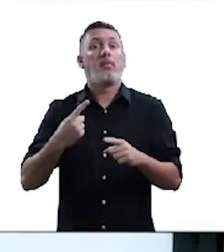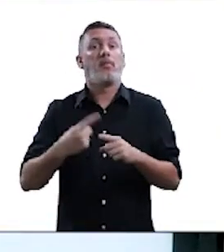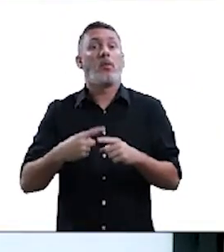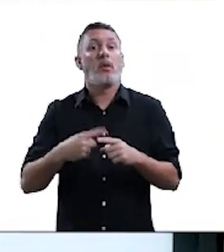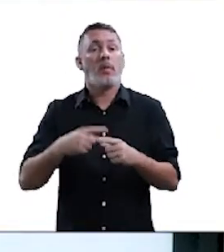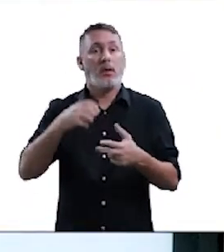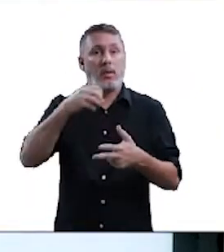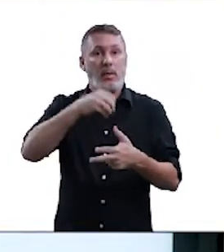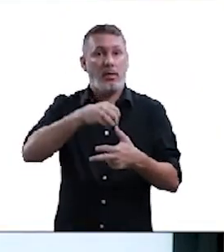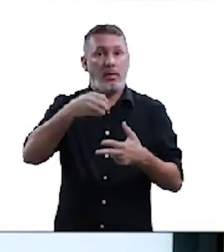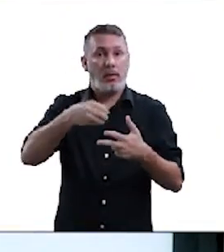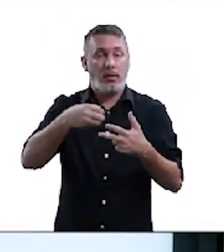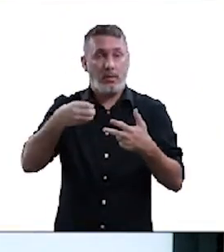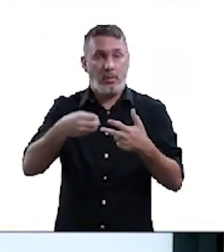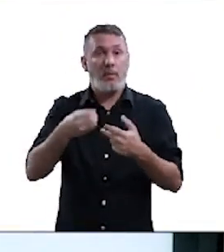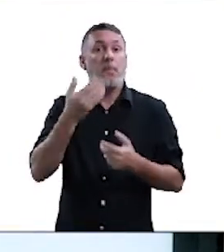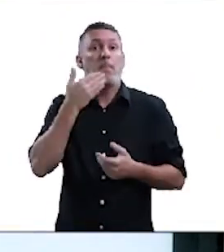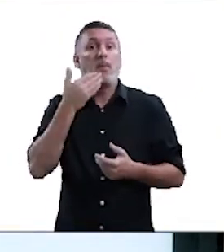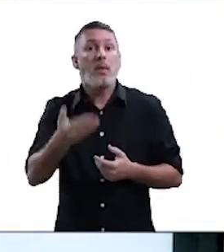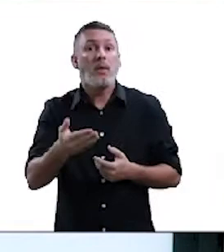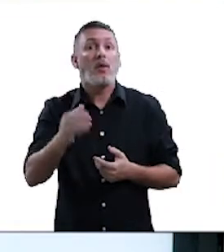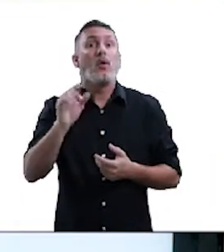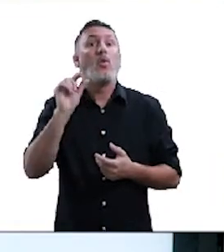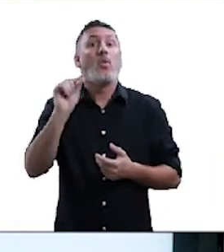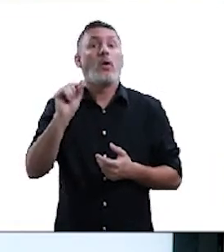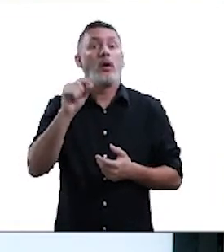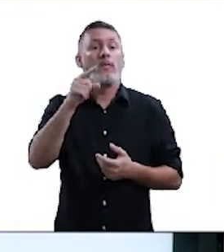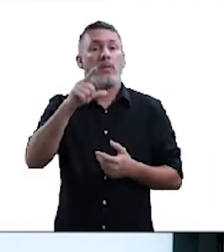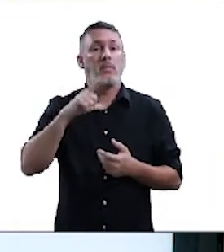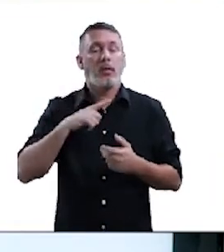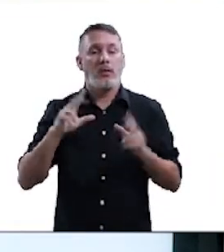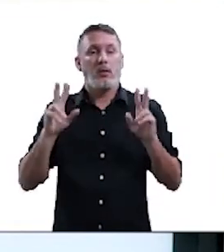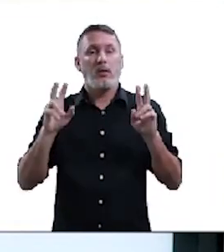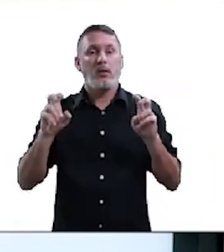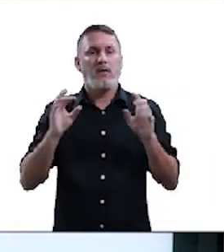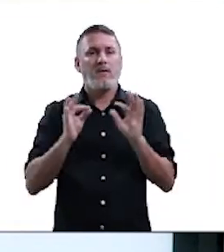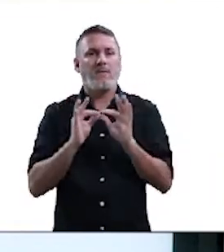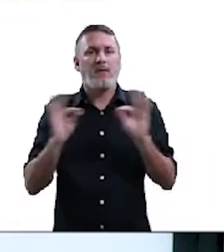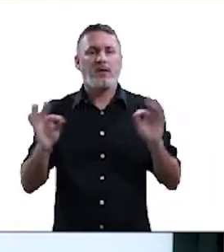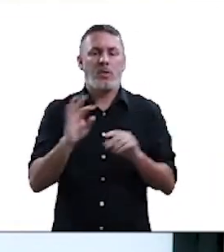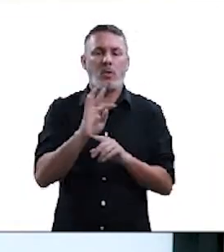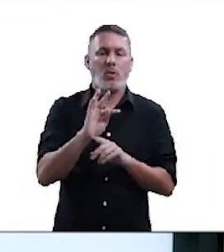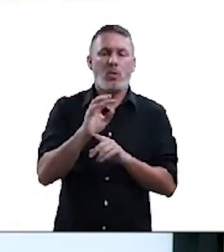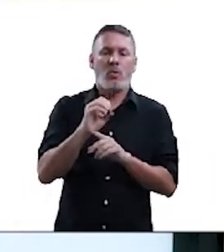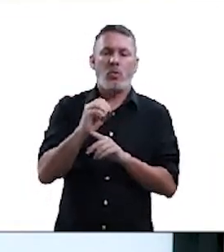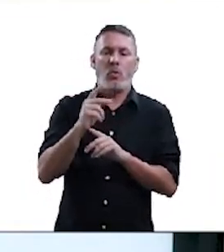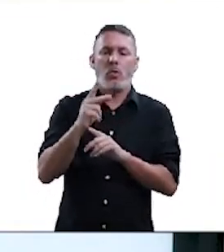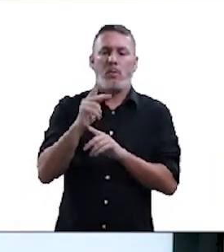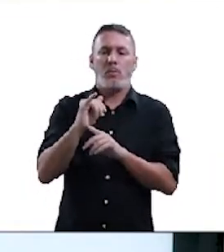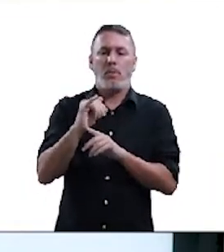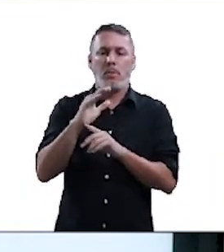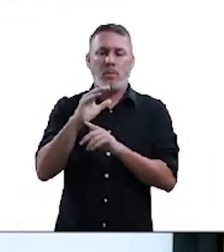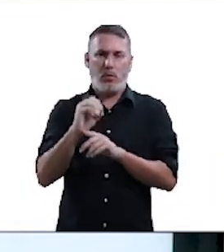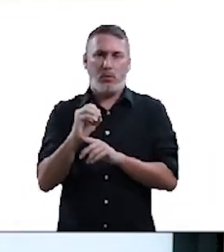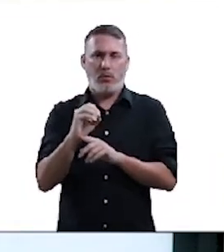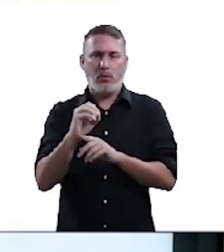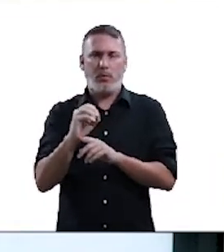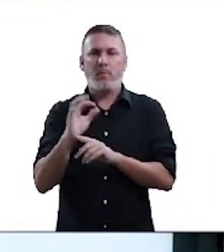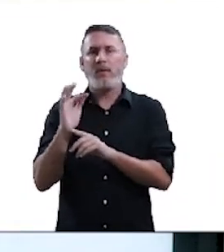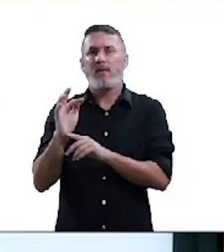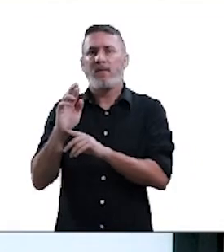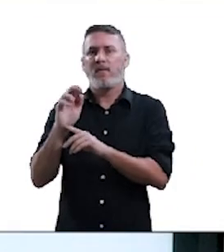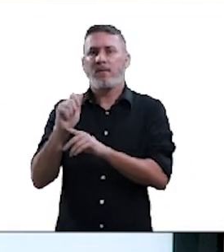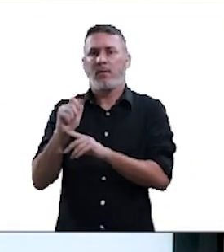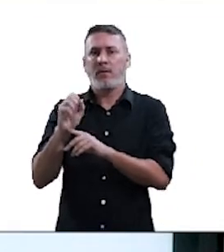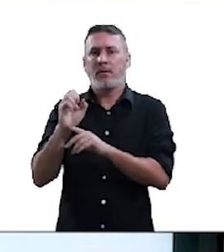solicita que você utilize o tópico frasal. O que é o tópico frasal? A palavra já diz, topo,